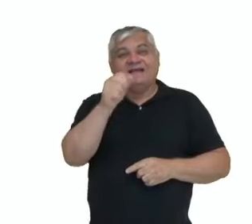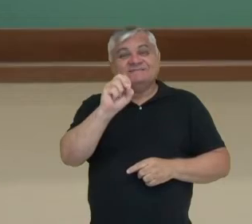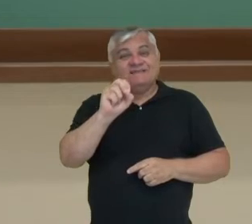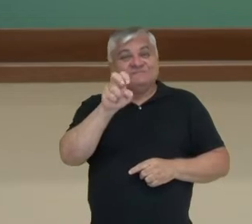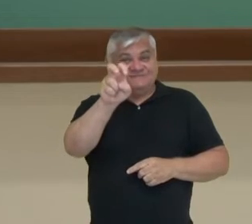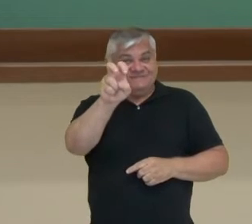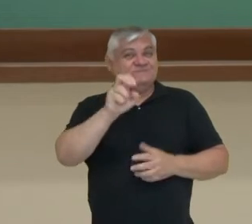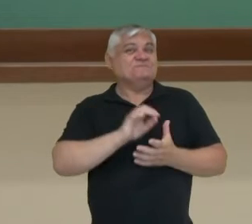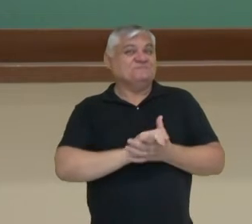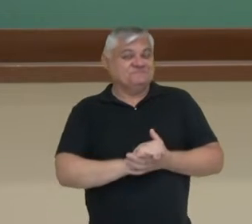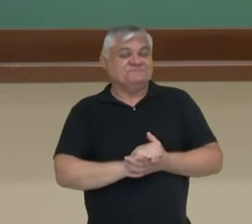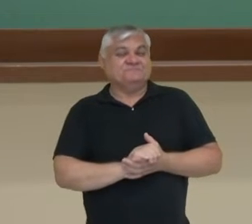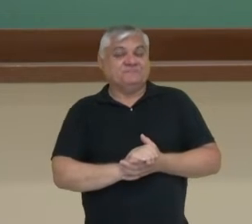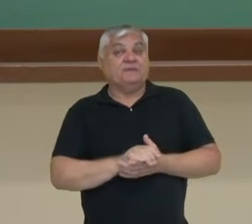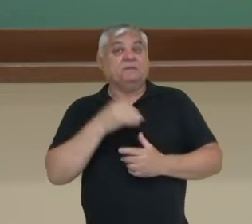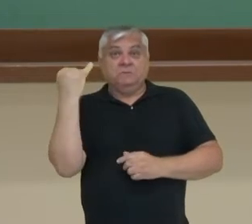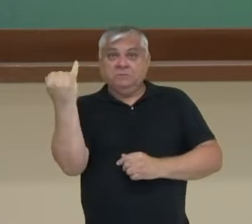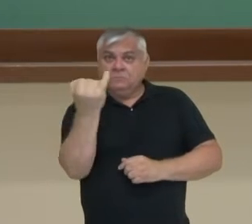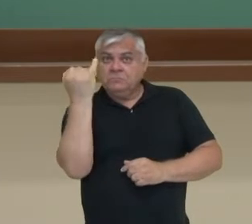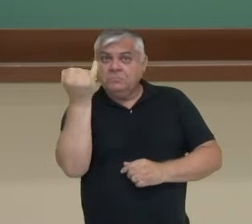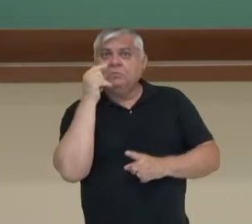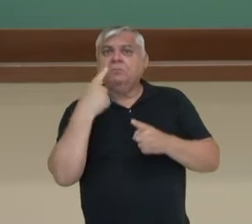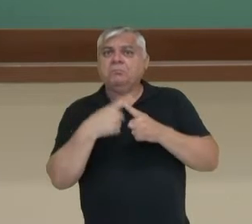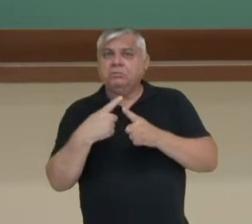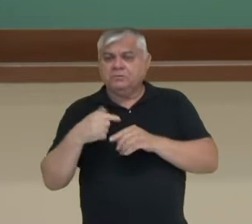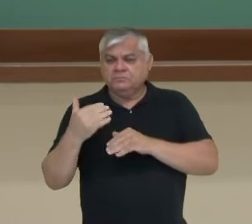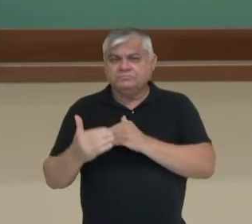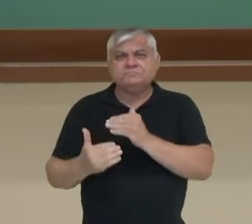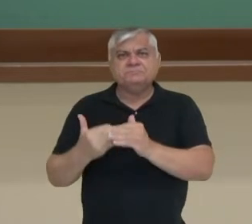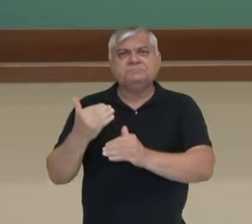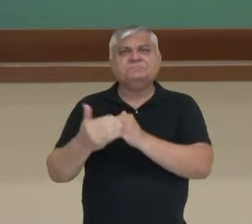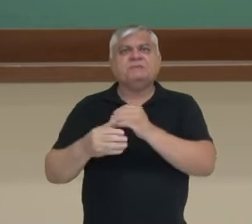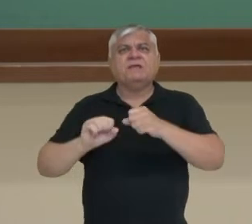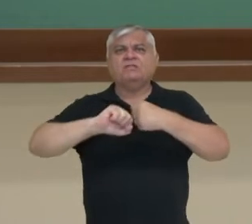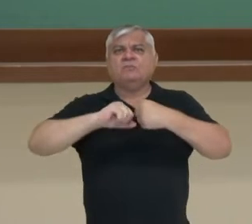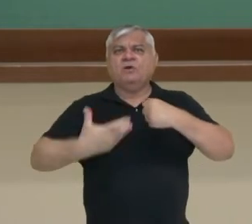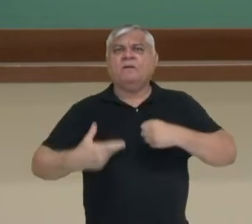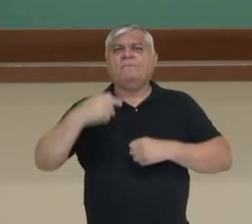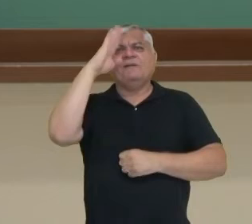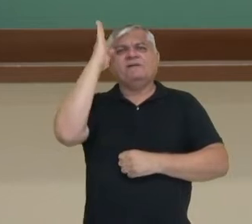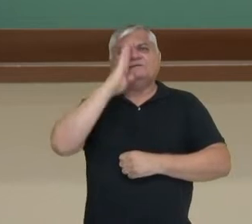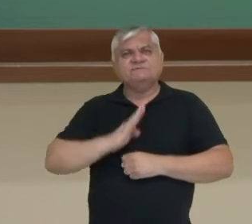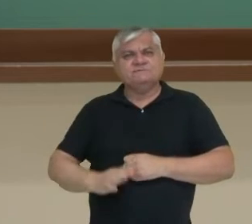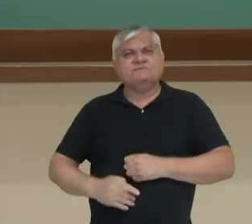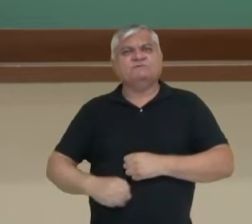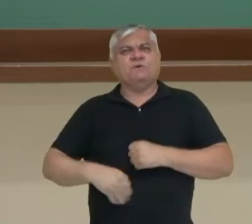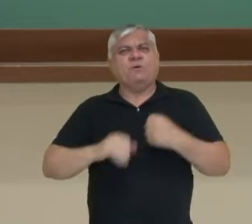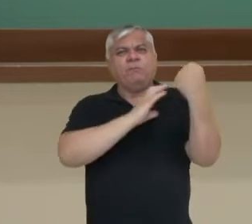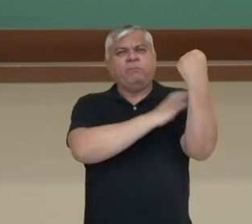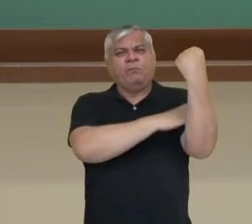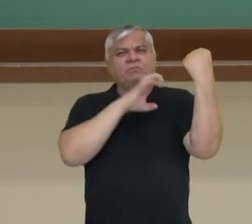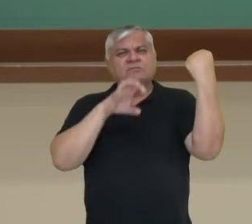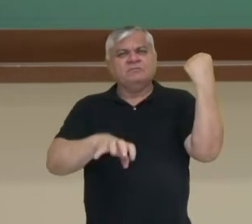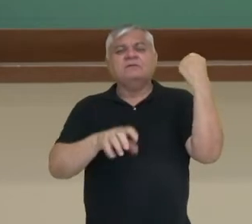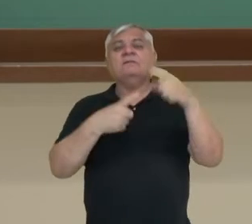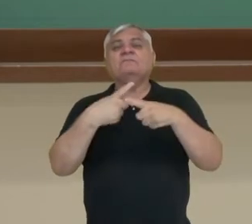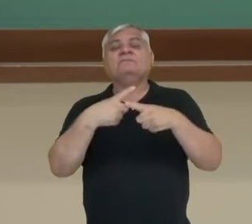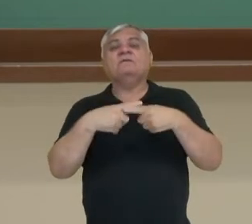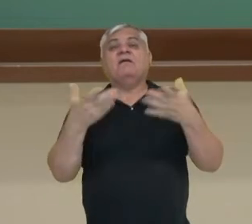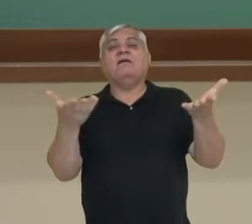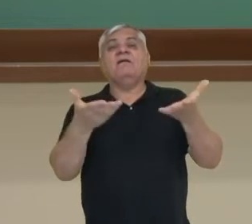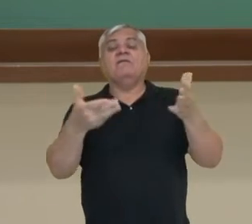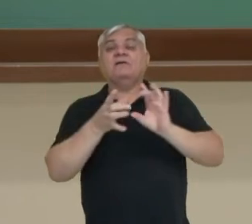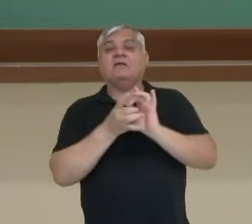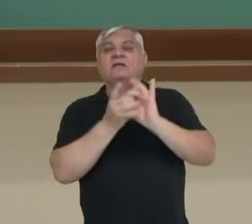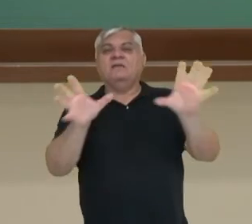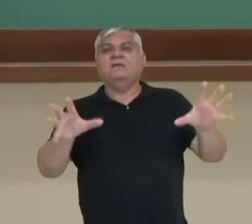torna muito importante para o desenvolvimento de uma nova democracia brasileira, de um novo regime de poder, porque agora a liberdade